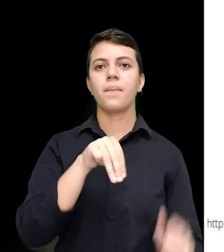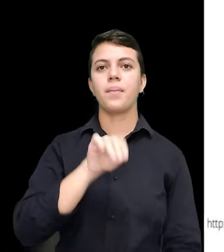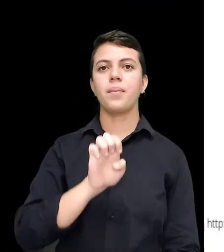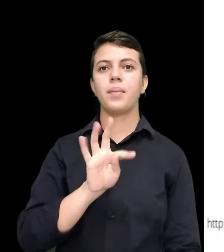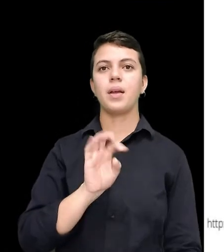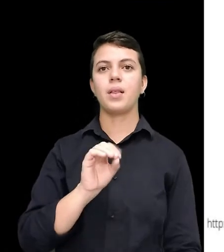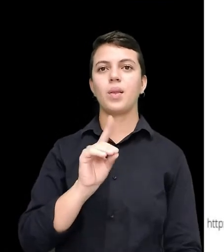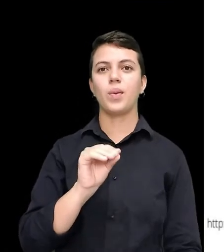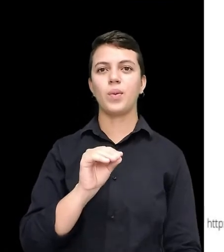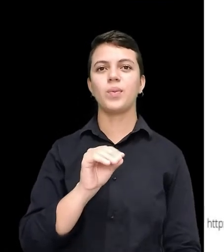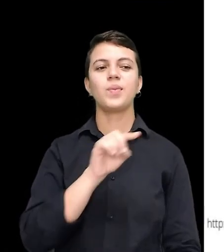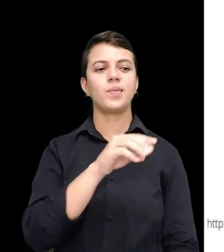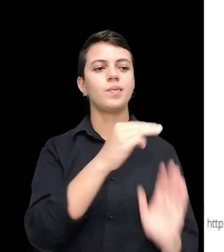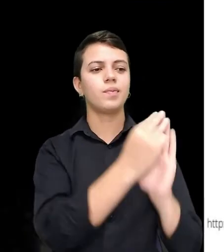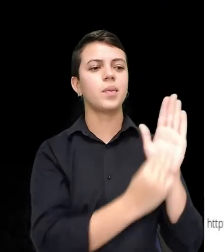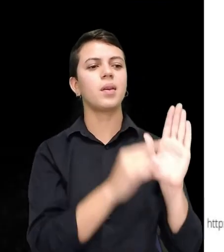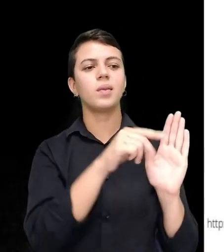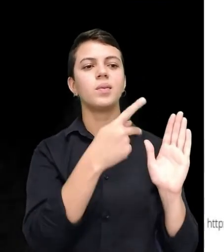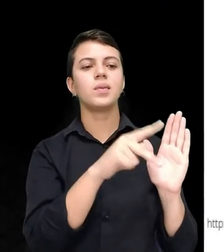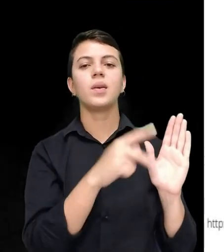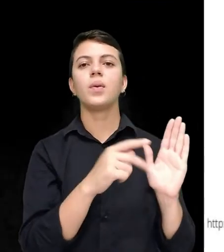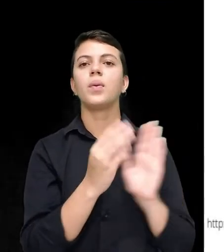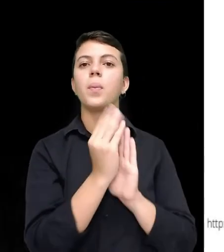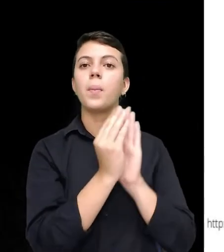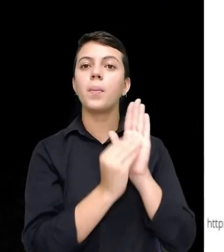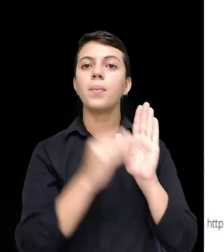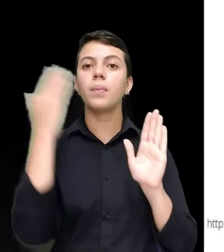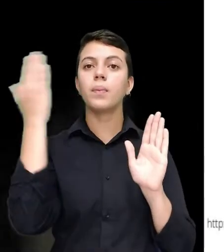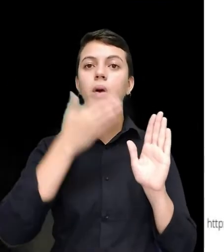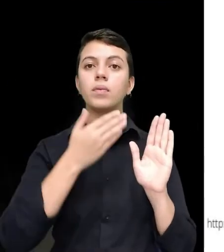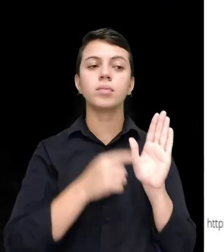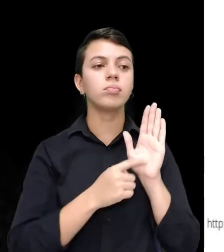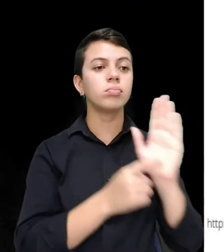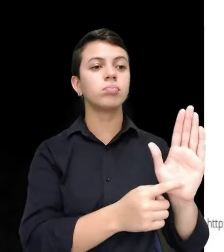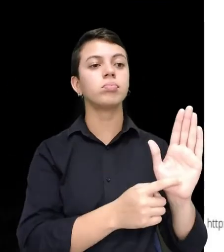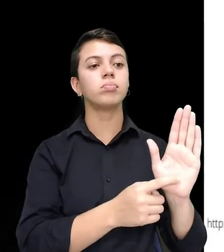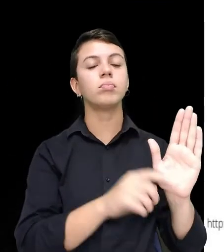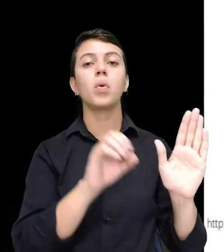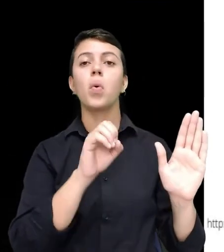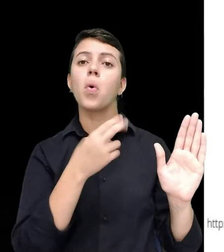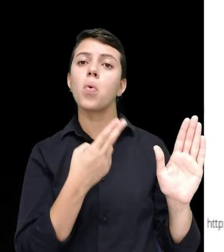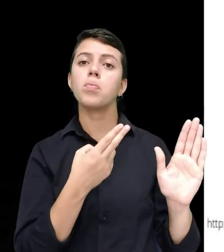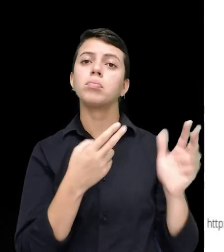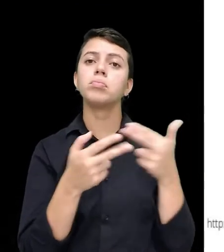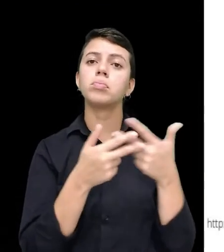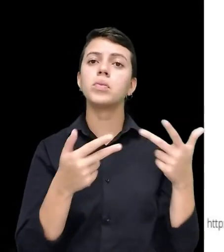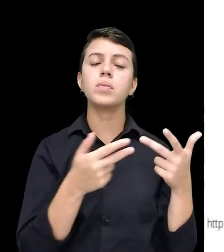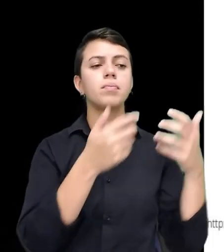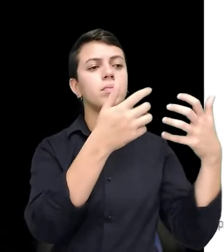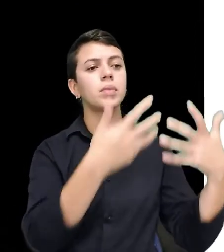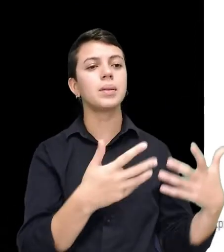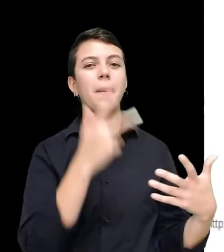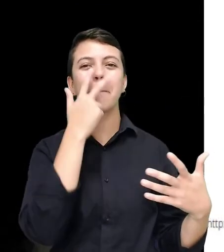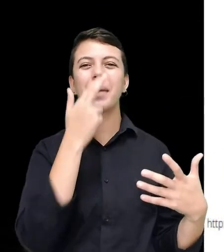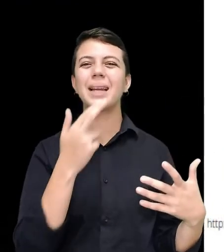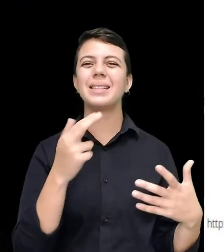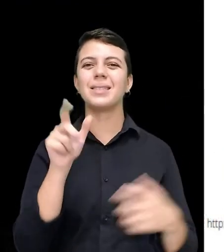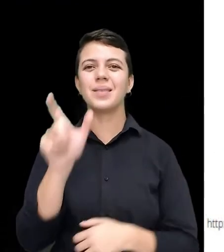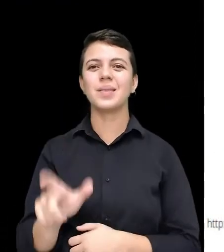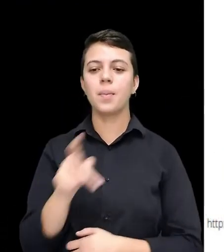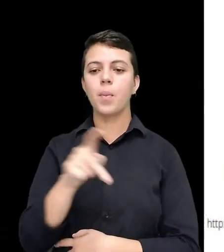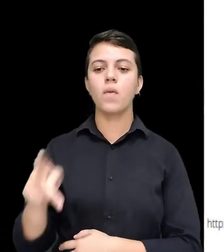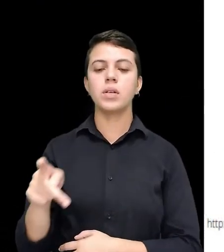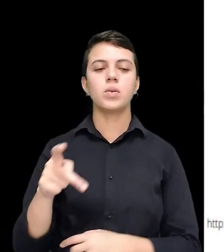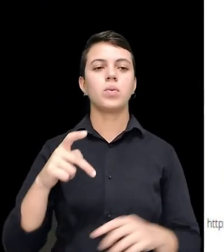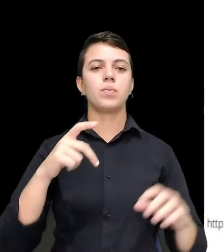exposição verbal da matéria, do conteúdo, ou uma demonstração, né? Sem um